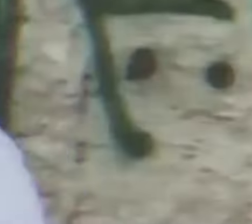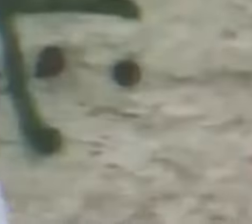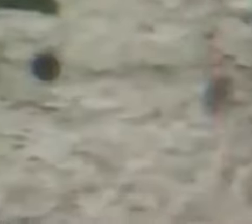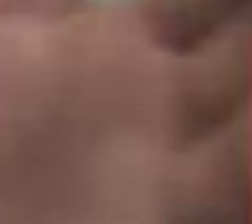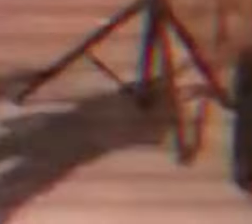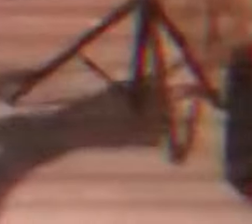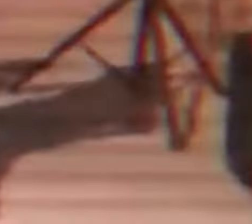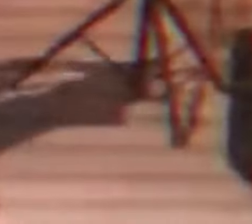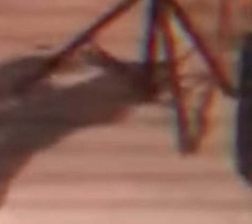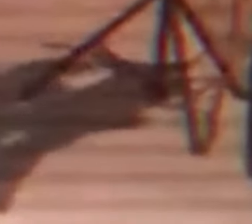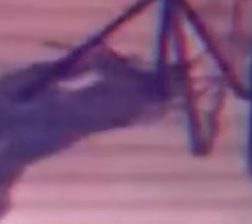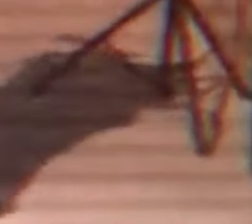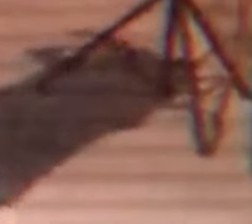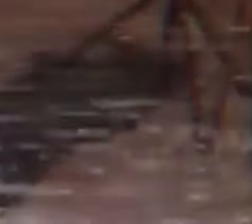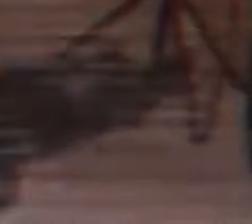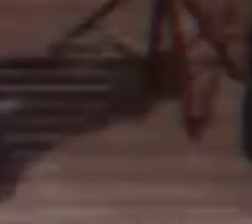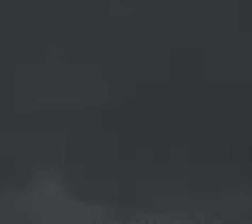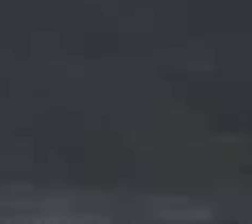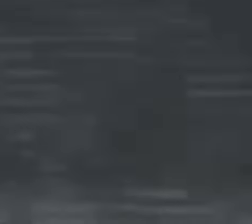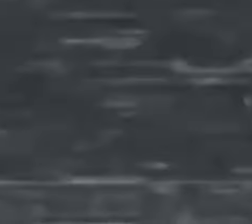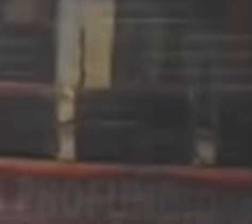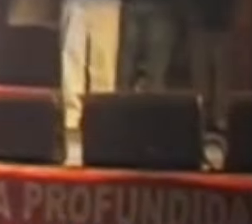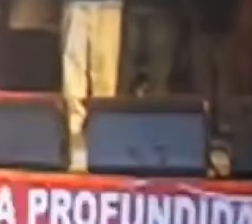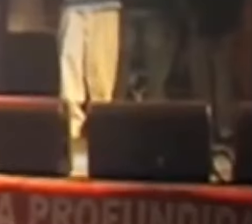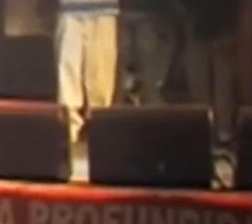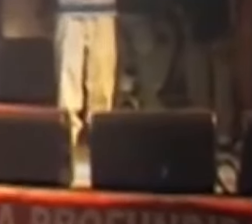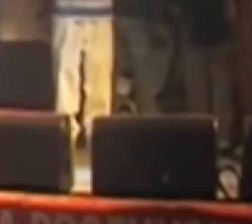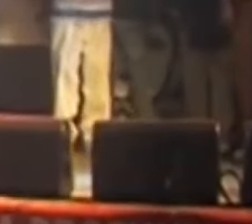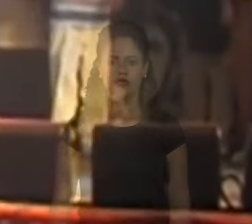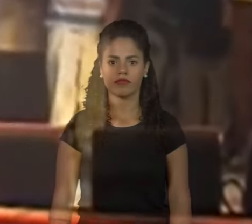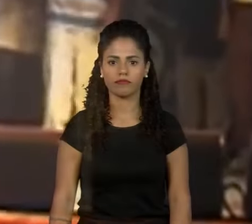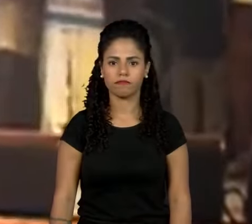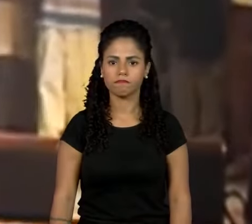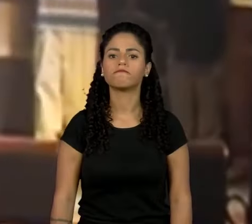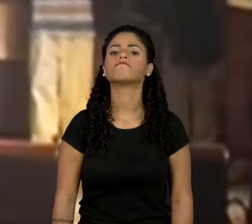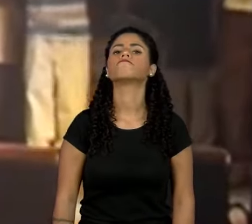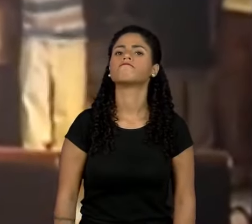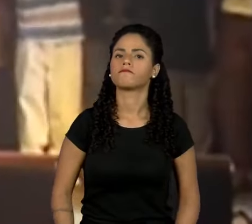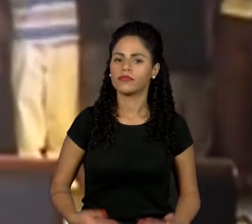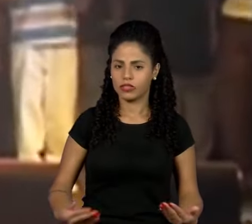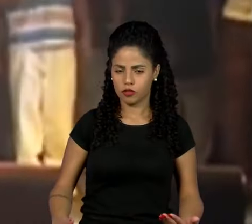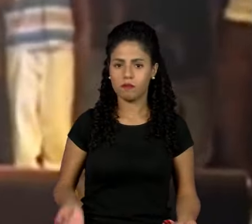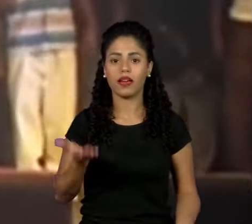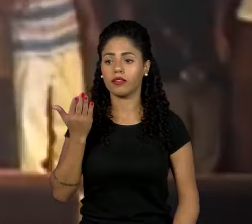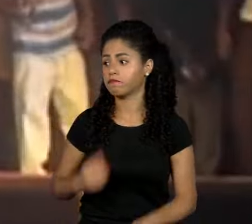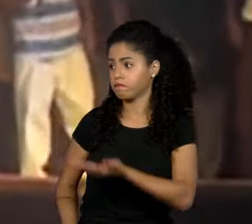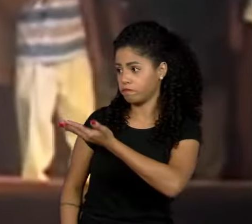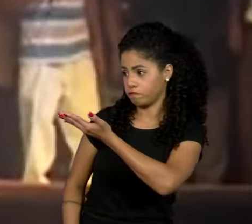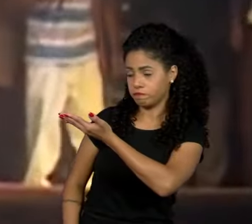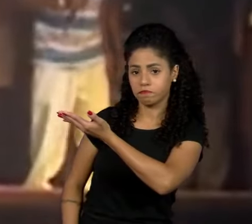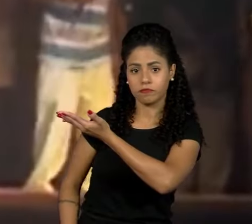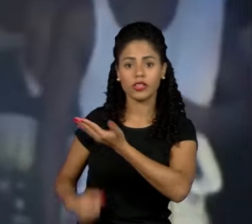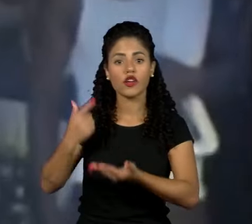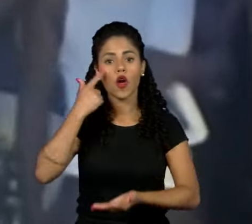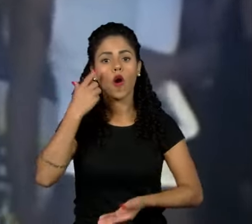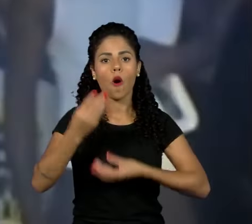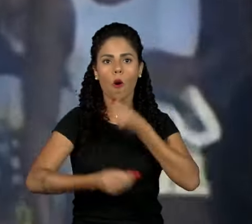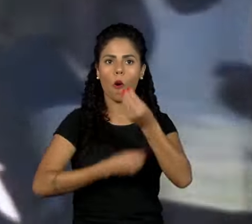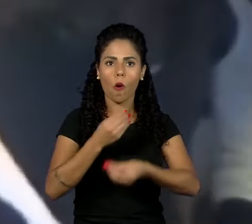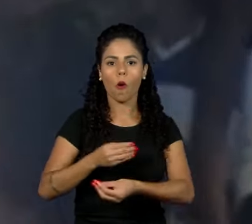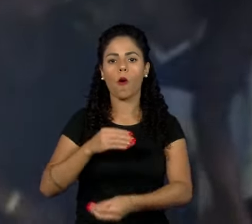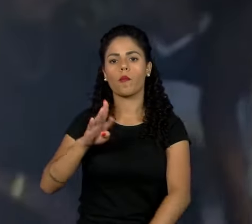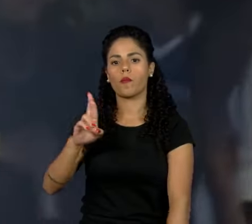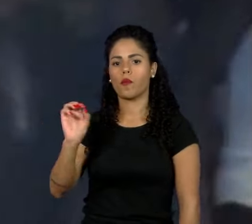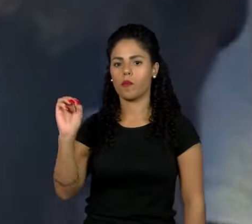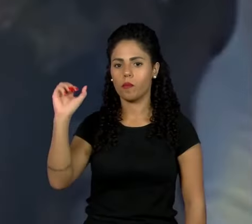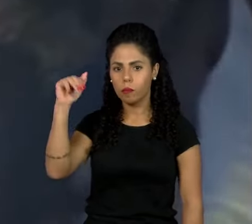chave, abram os portões. Sou função no Dexter com Racionais e, quer dizer, com Mano Brown, né, especificamente, que